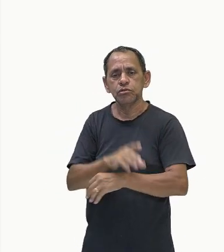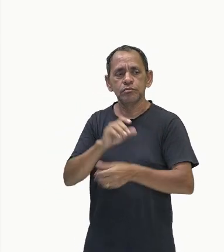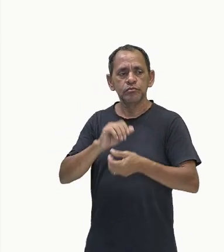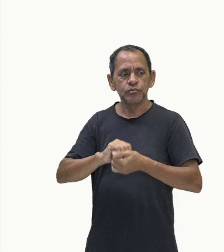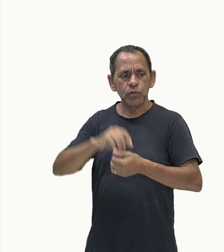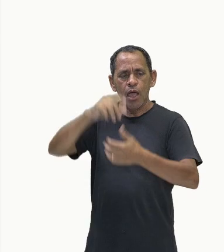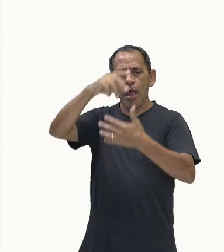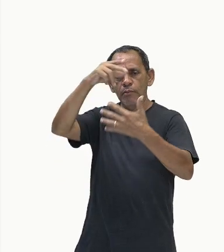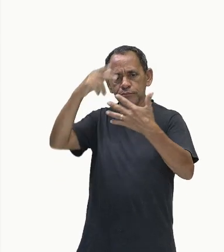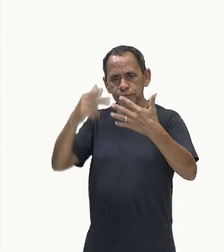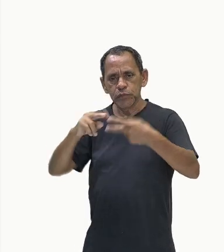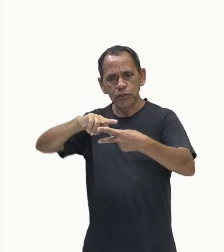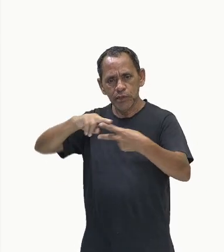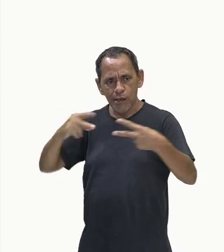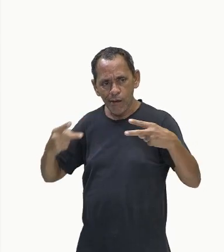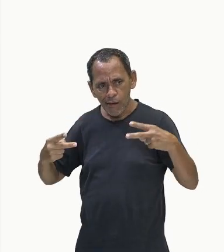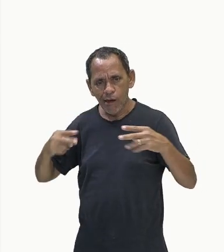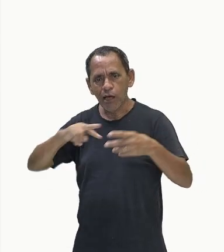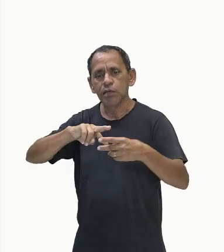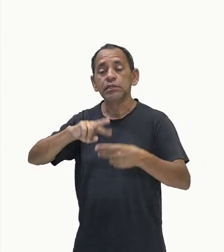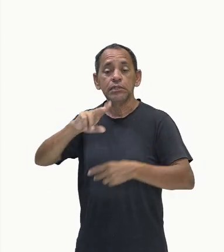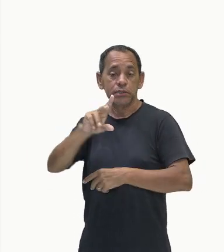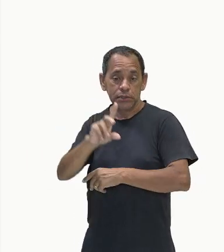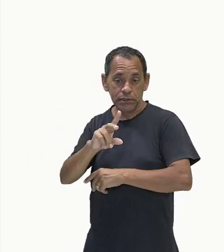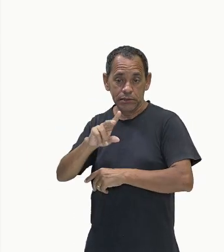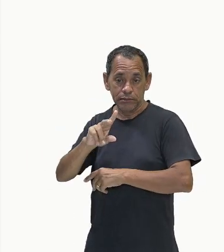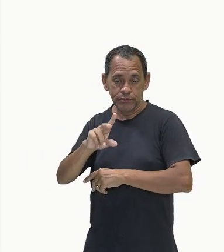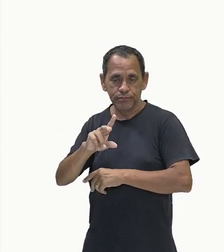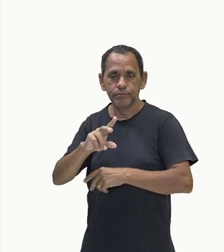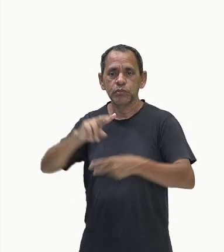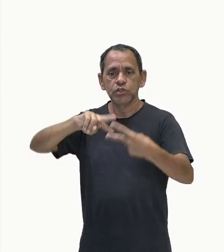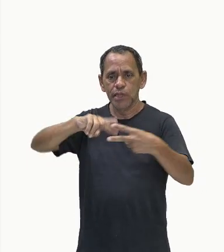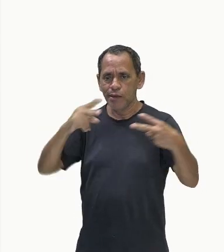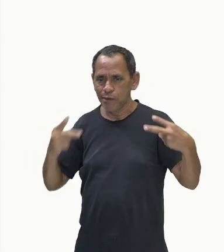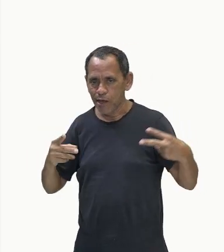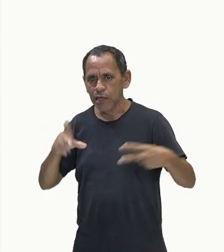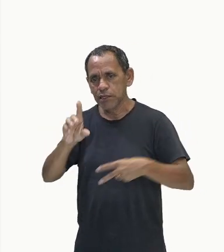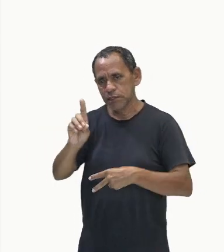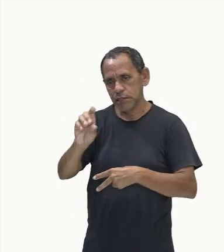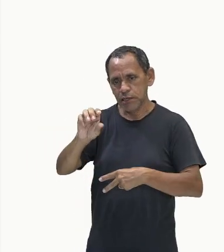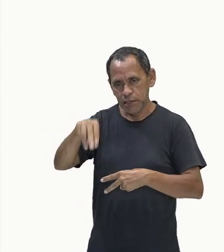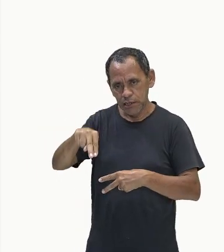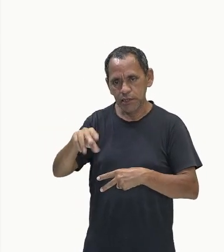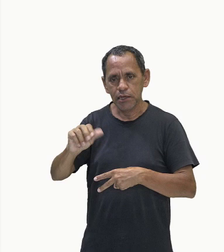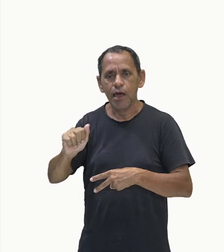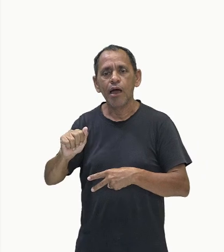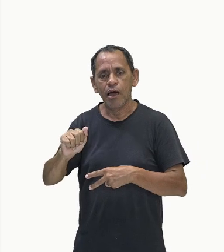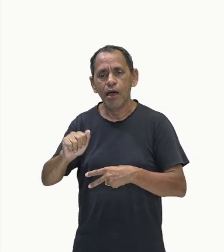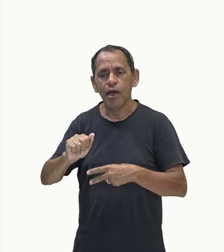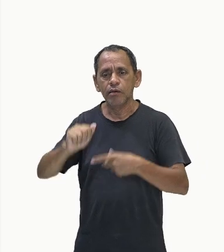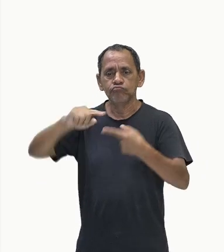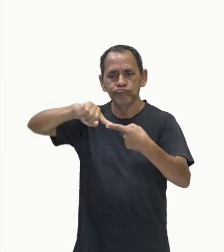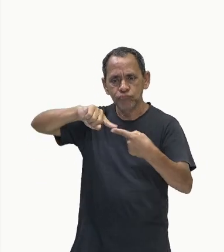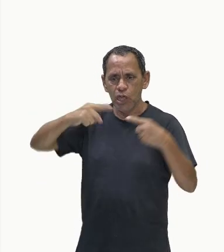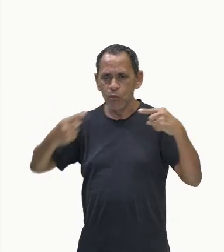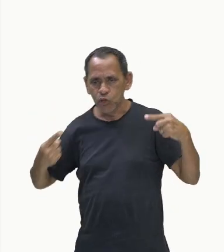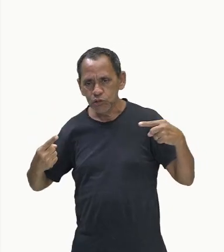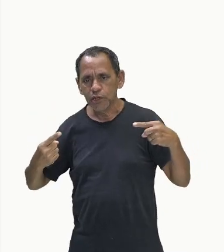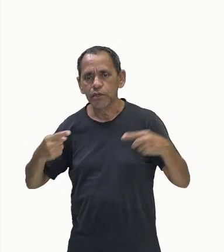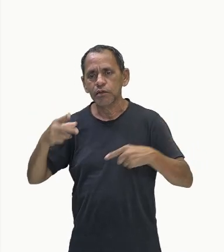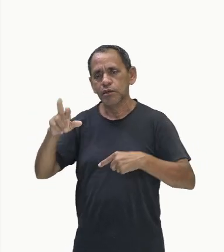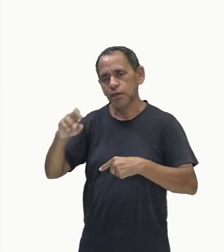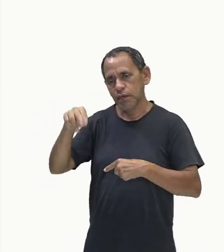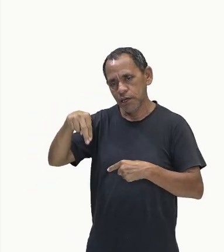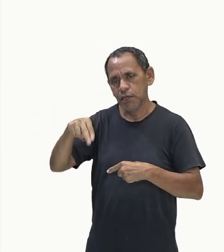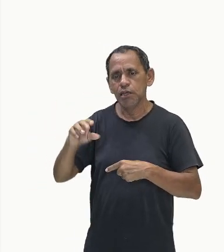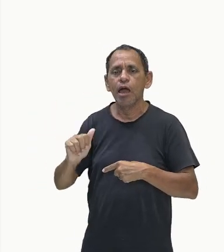nós conhecemos pela sigla de DNA, e o ribonucleico, que nós conhecemos pela sigla de RNA,